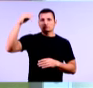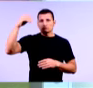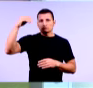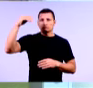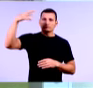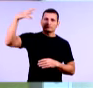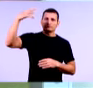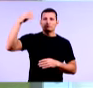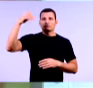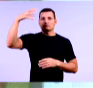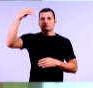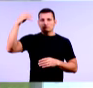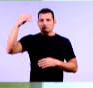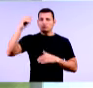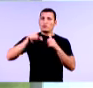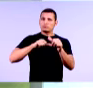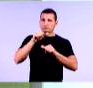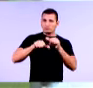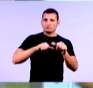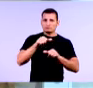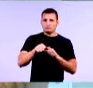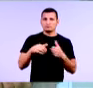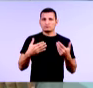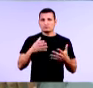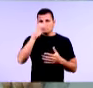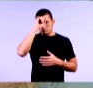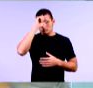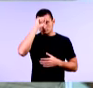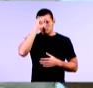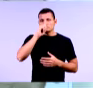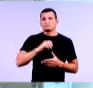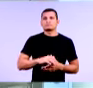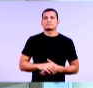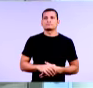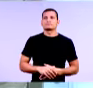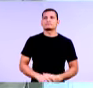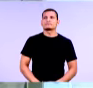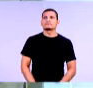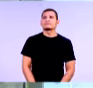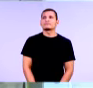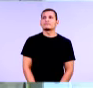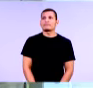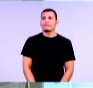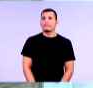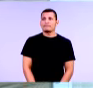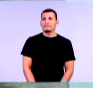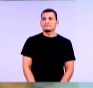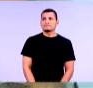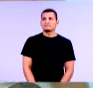longo do tempo. Então, aprendendo, gente, né?